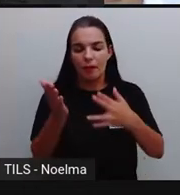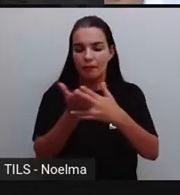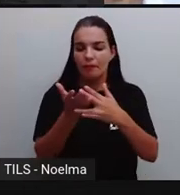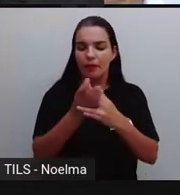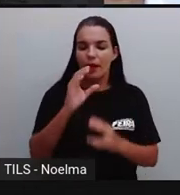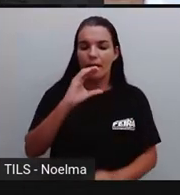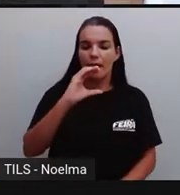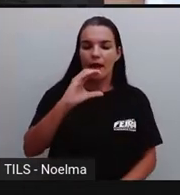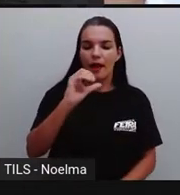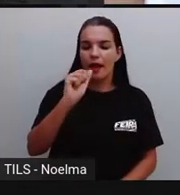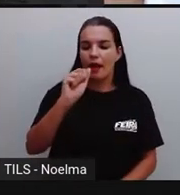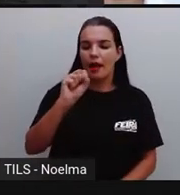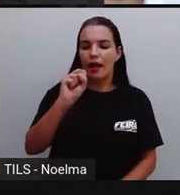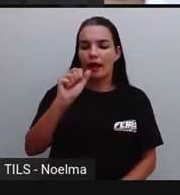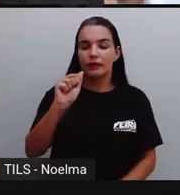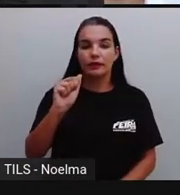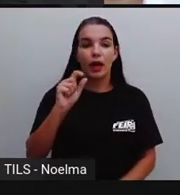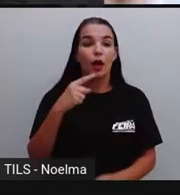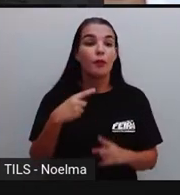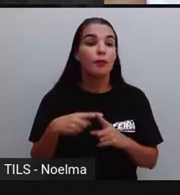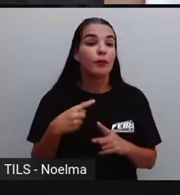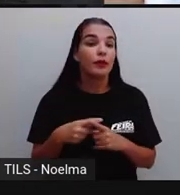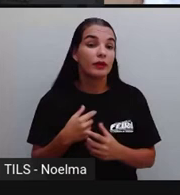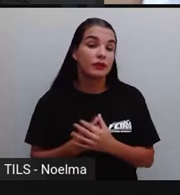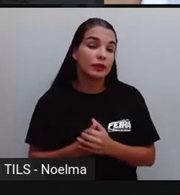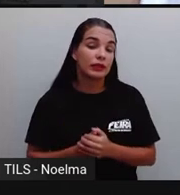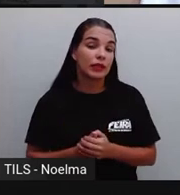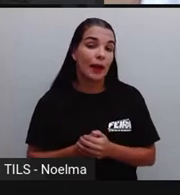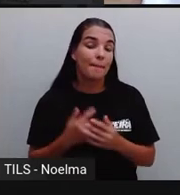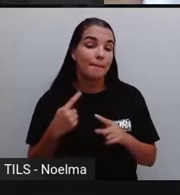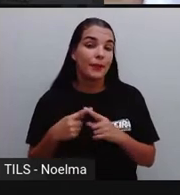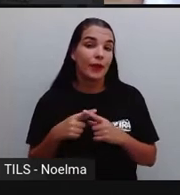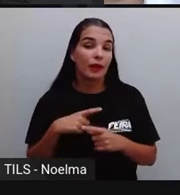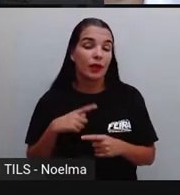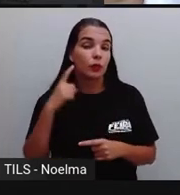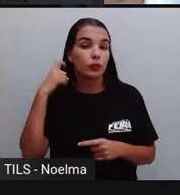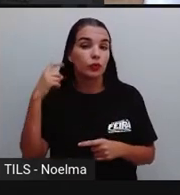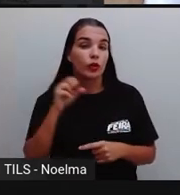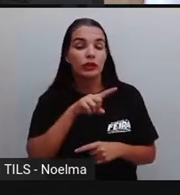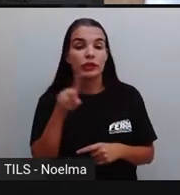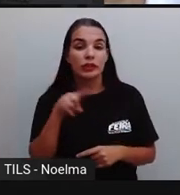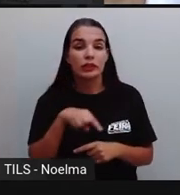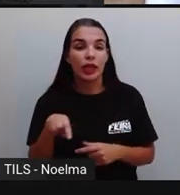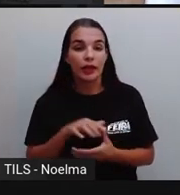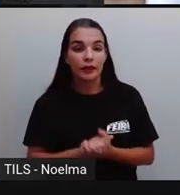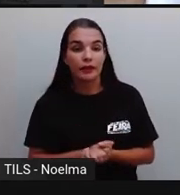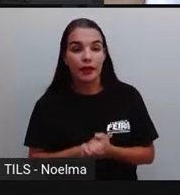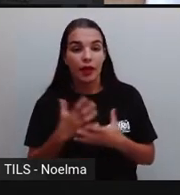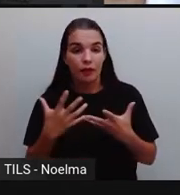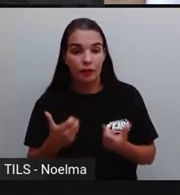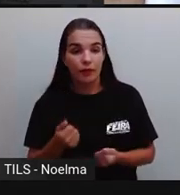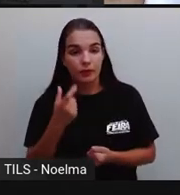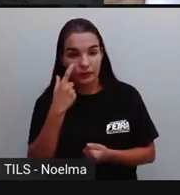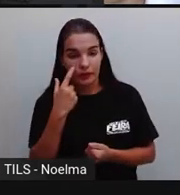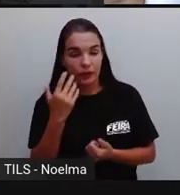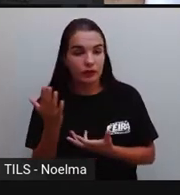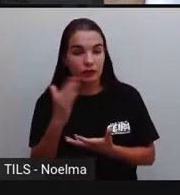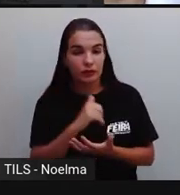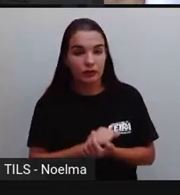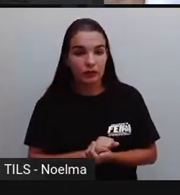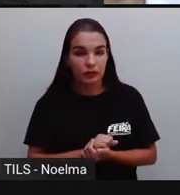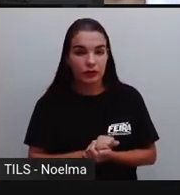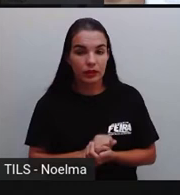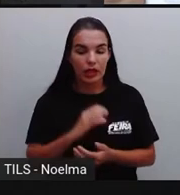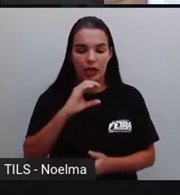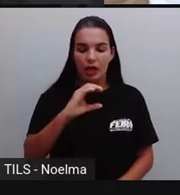palavra e ela tem som de Z? Ela não tem som de si, igual nessas palavrinhas aqui. Vamos analisar junto com a pró a